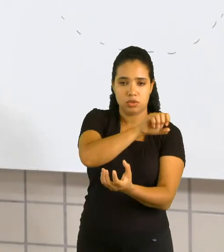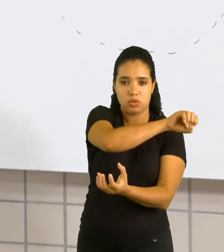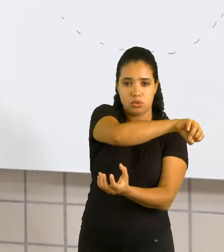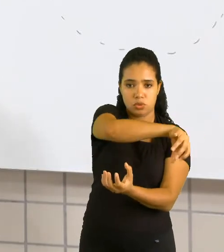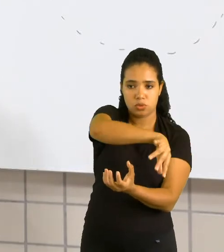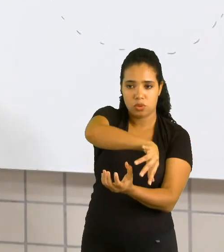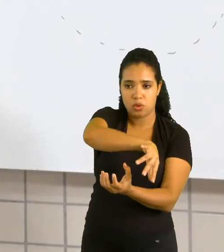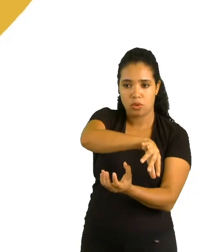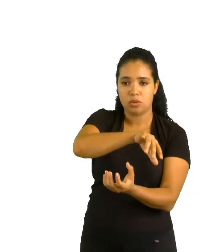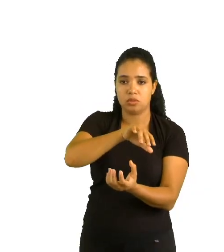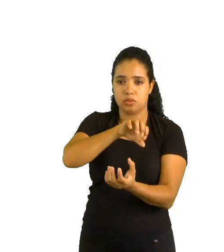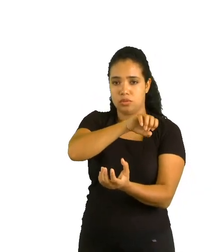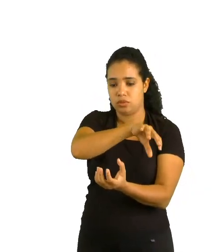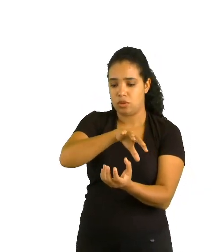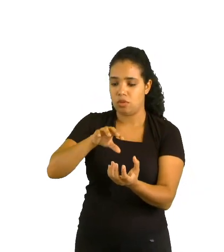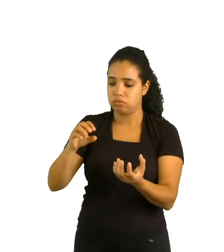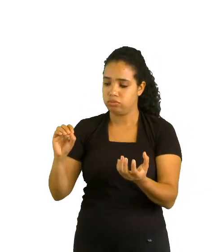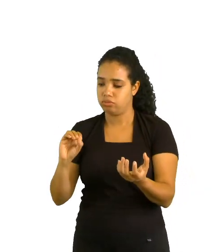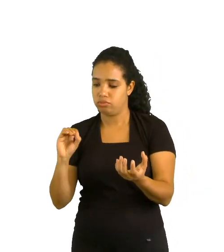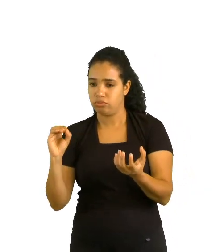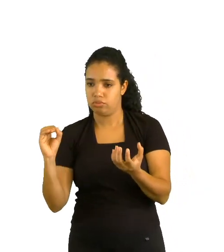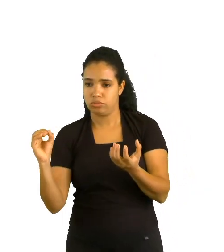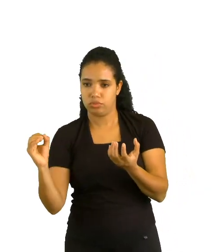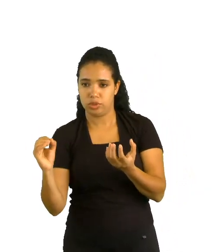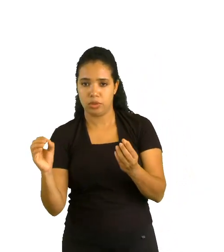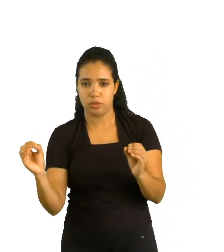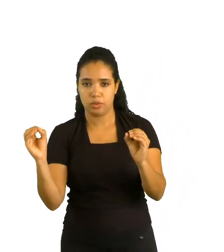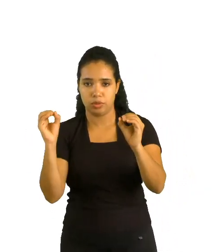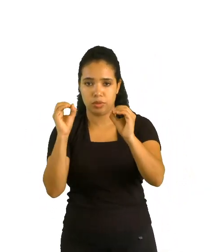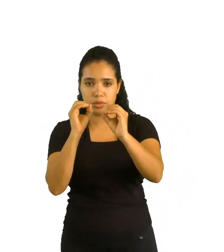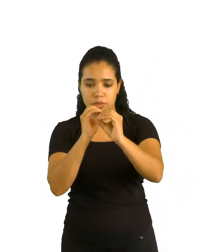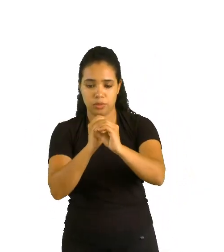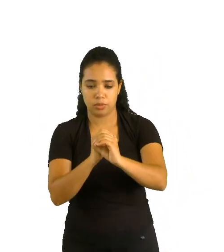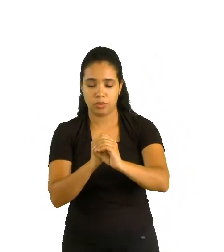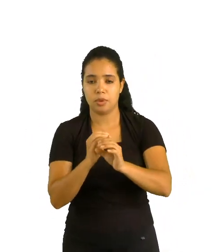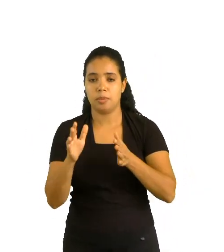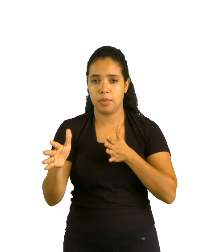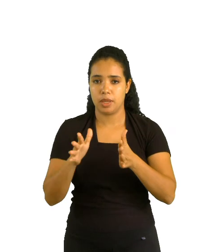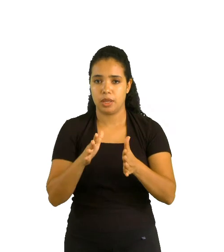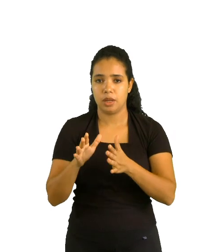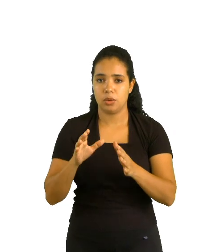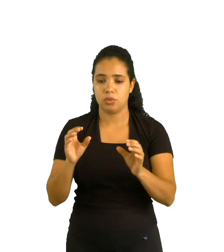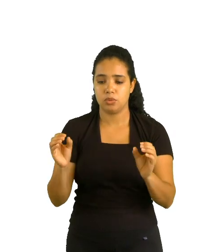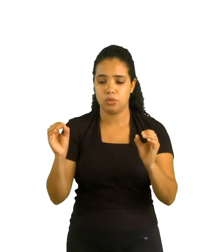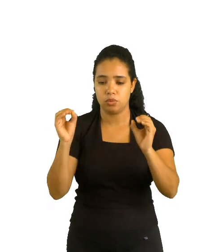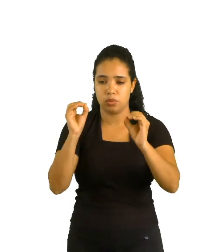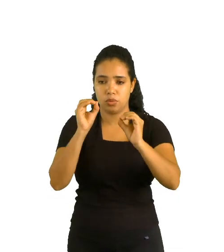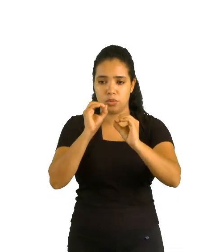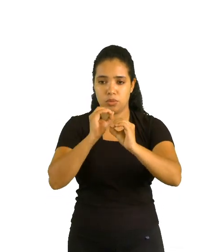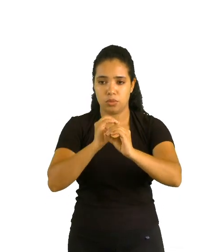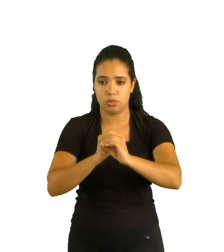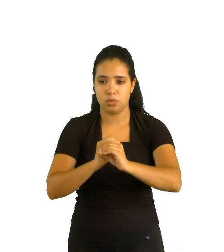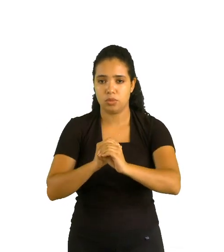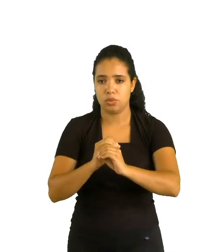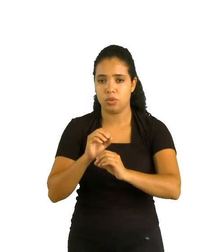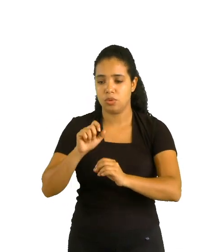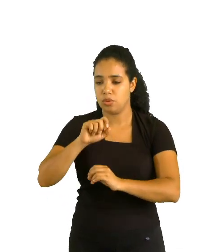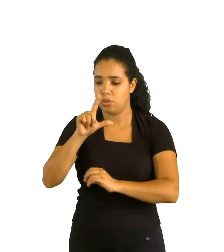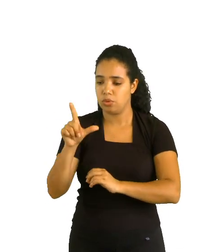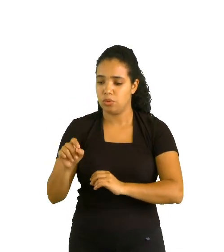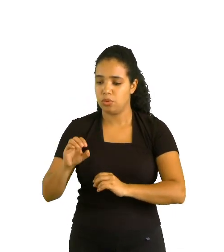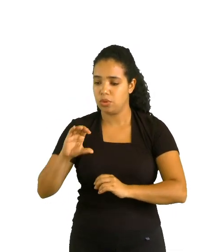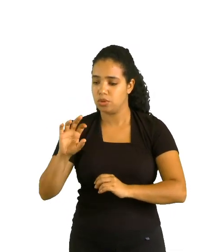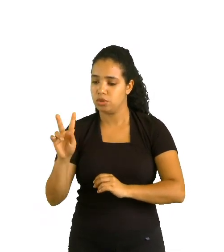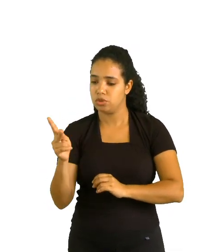os eclipses lunares acontecem na Lua cheia, que quando a Lua está do lado oposto. Ocasionalmente,